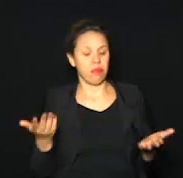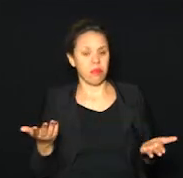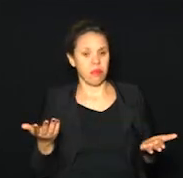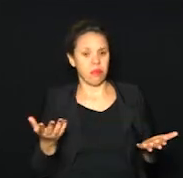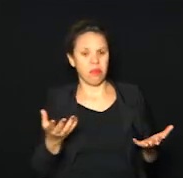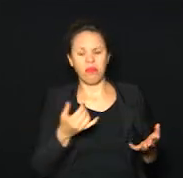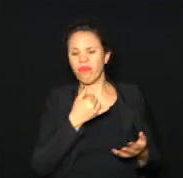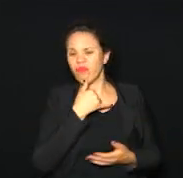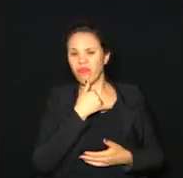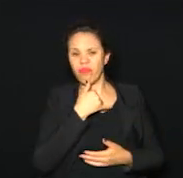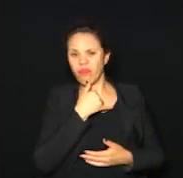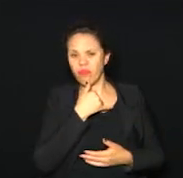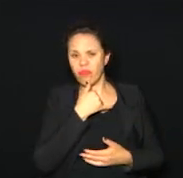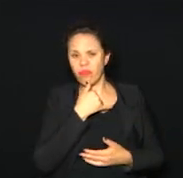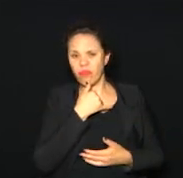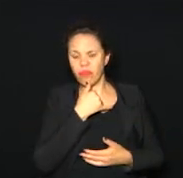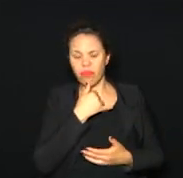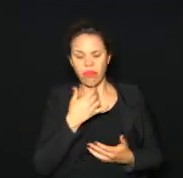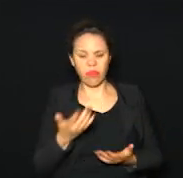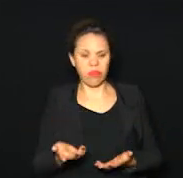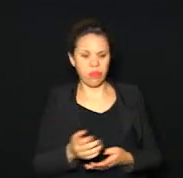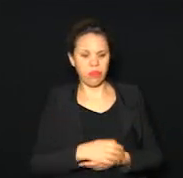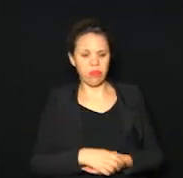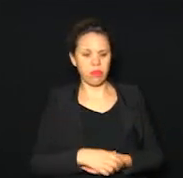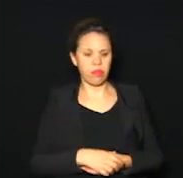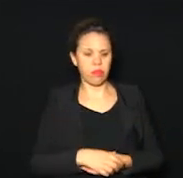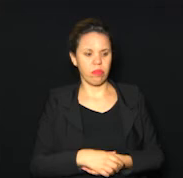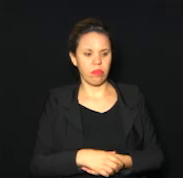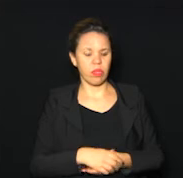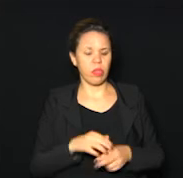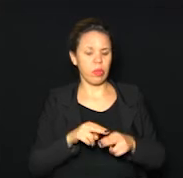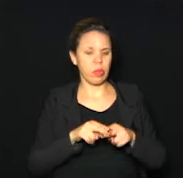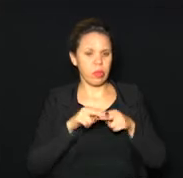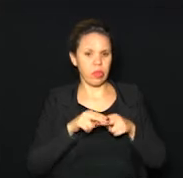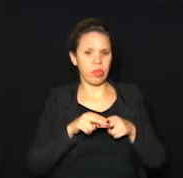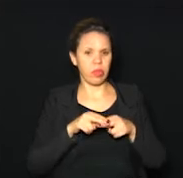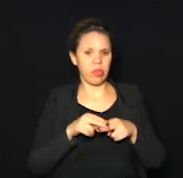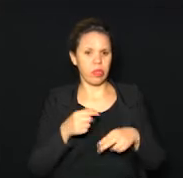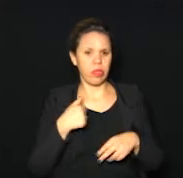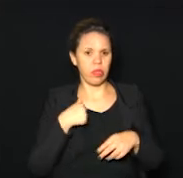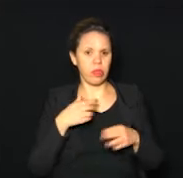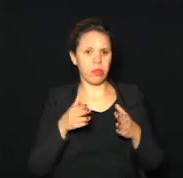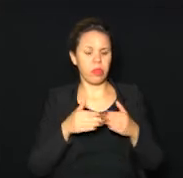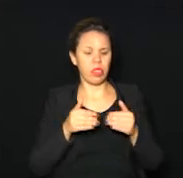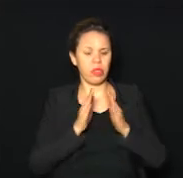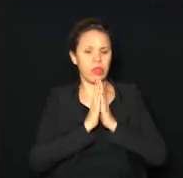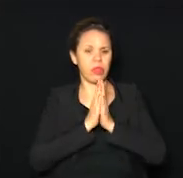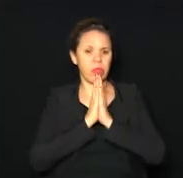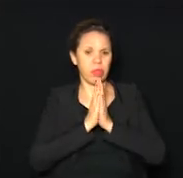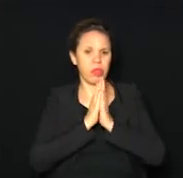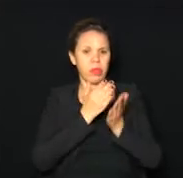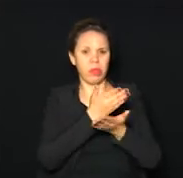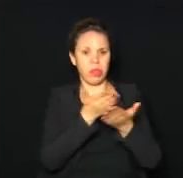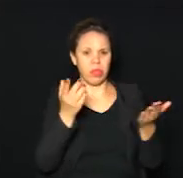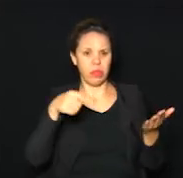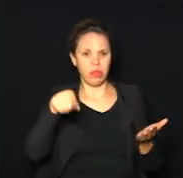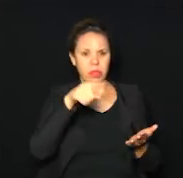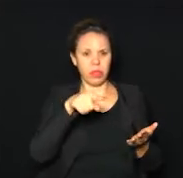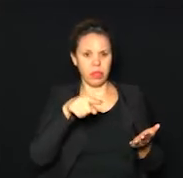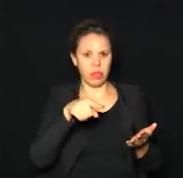muito lamentável toda essa situação. Então, por isso, eu imploro para você que